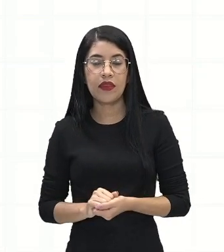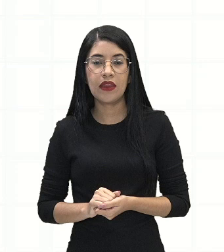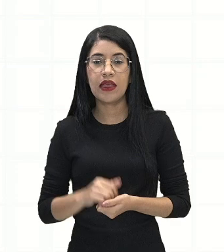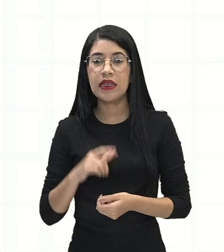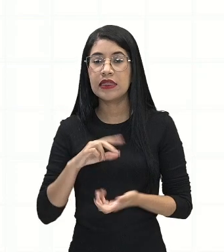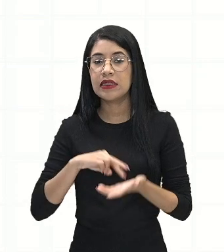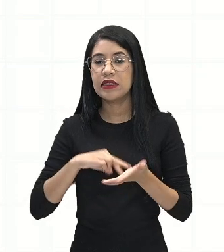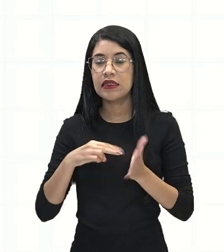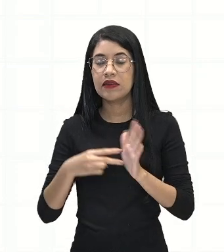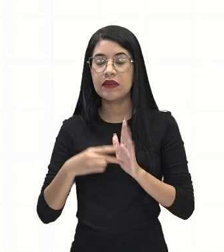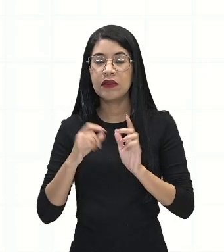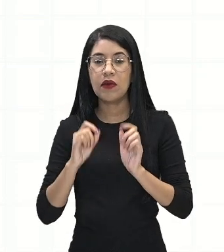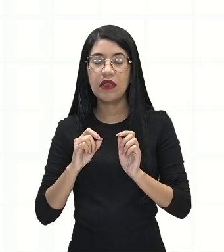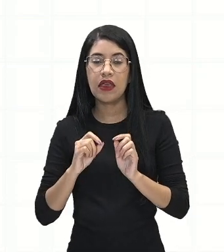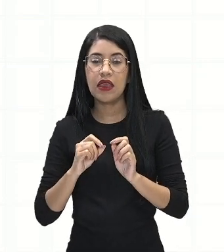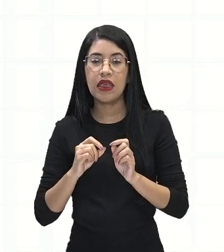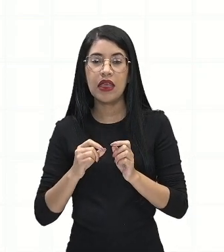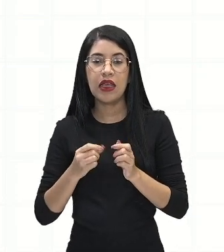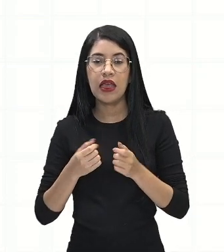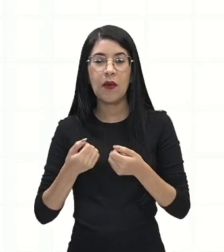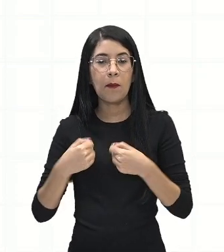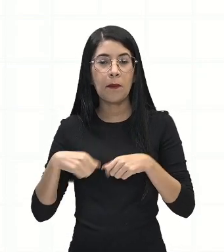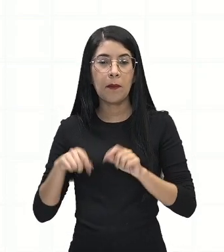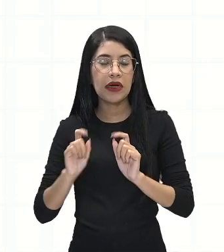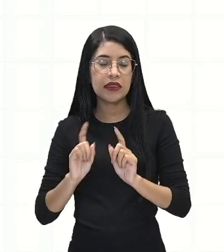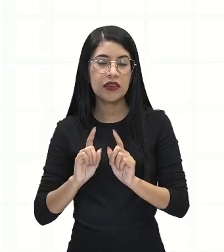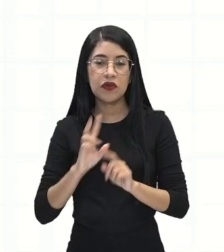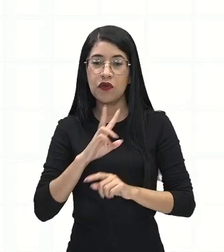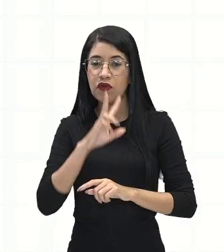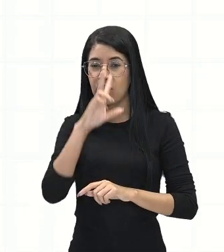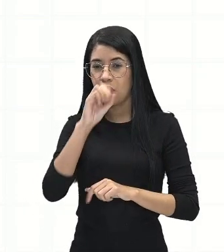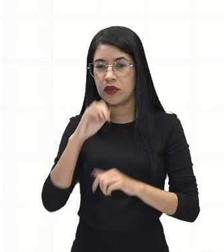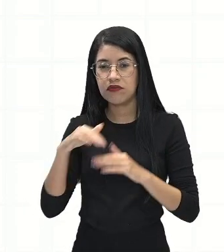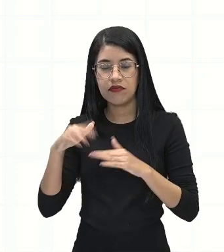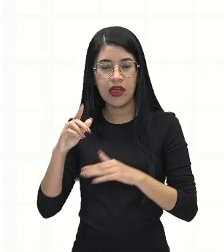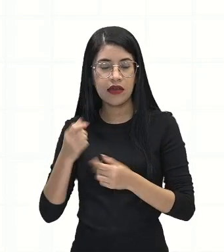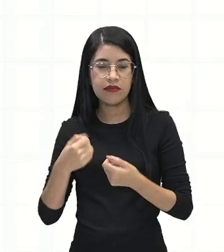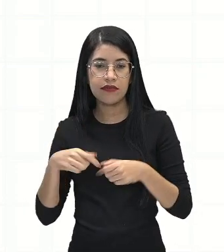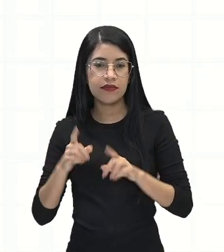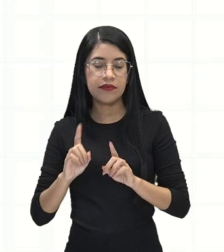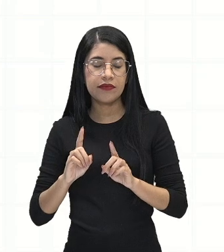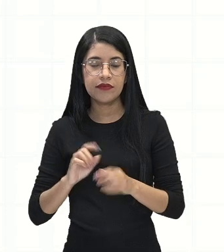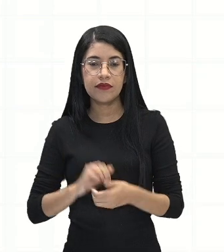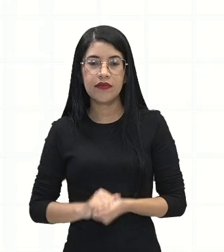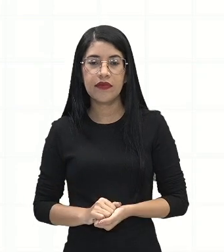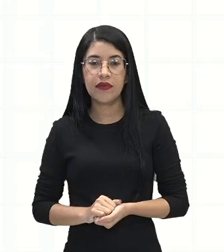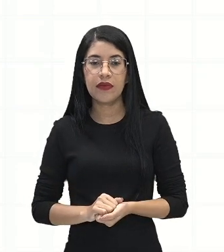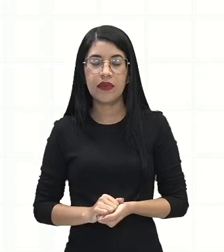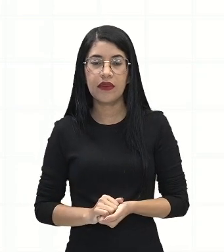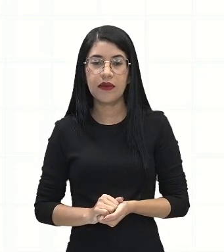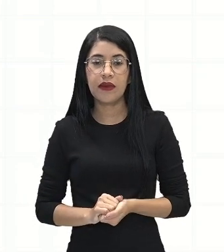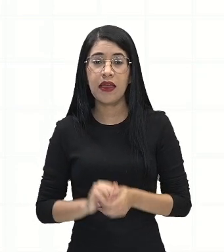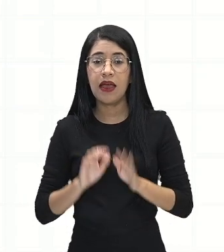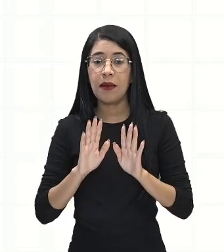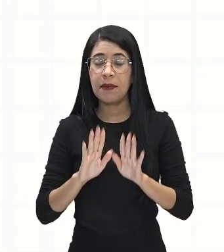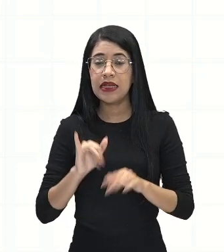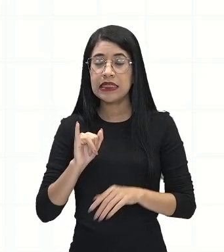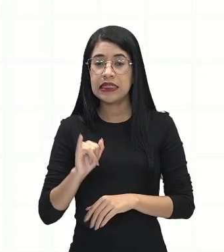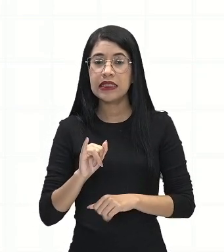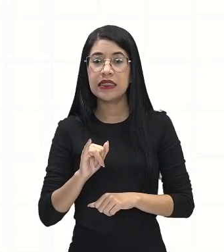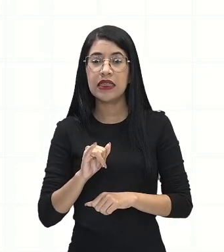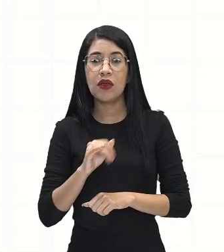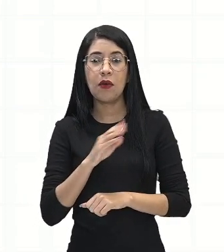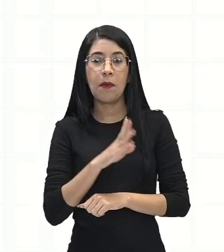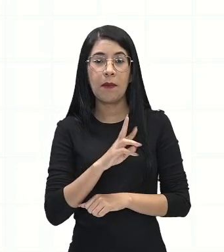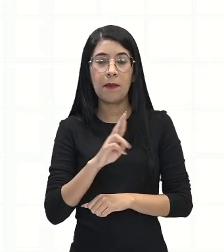ter que fazer menos força para levantar essa caixa aí, por exemplo, né? Agora, se esse braço